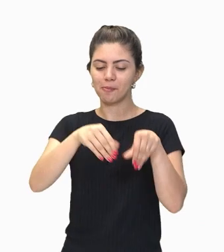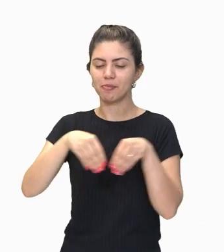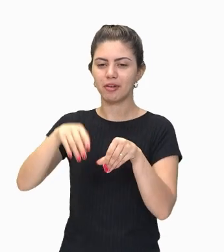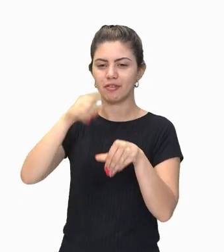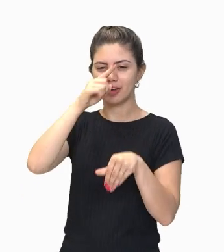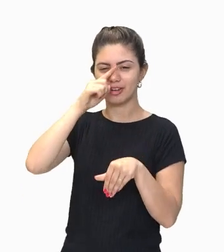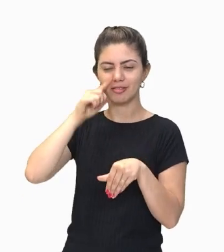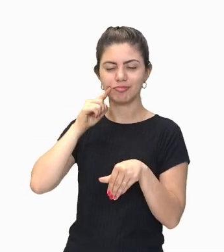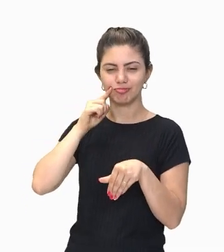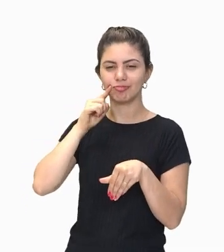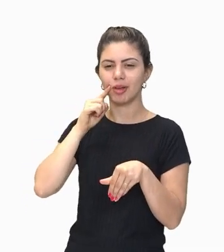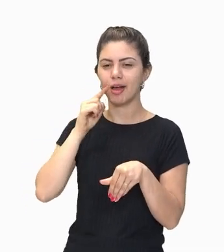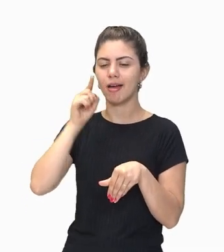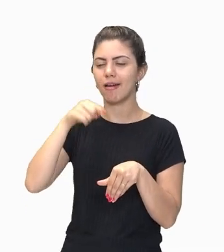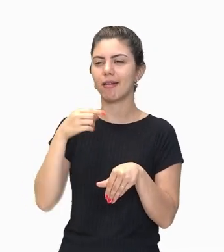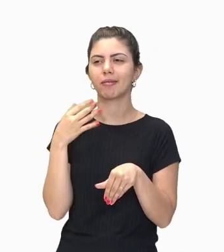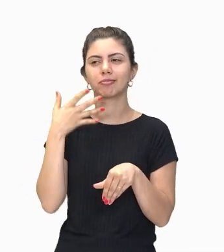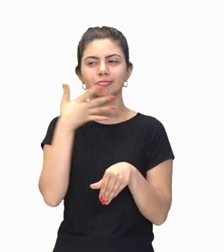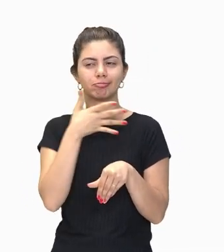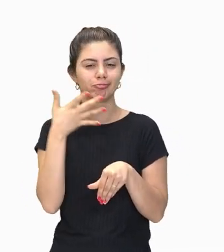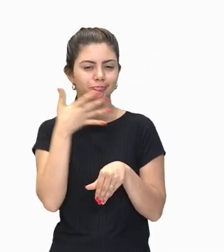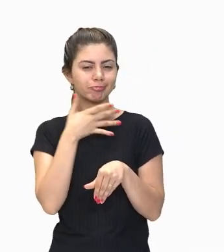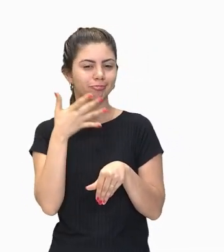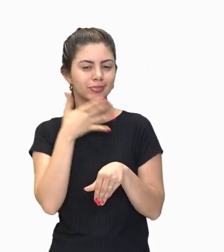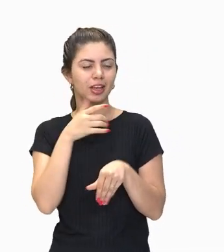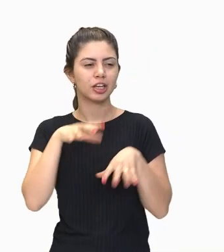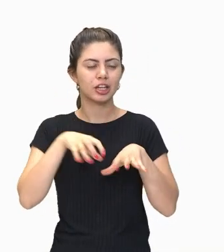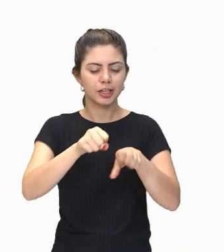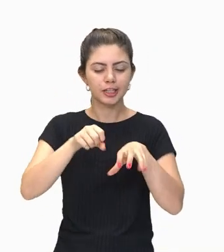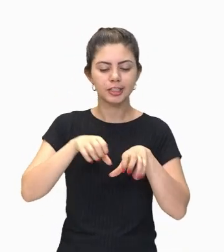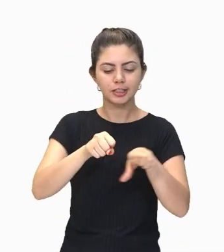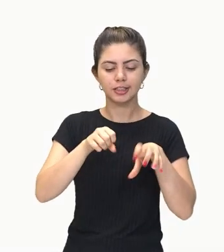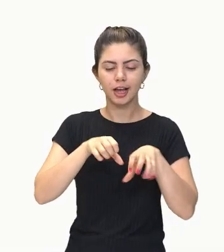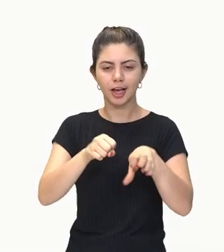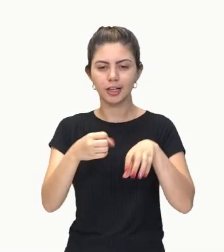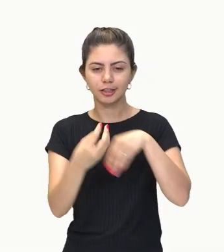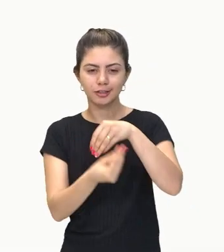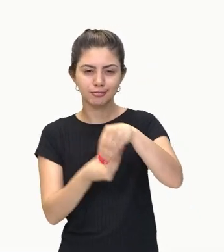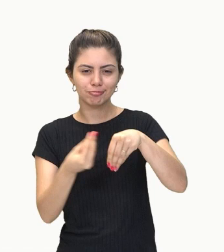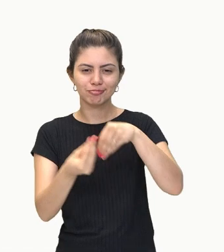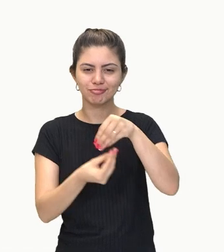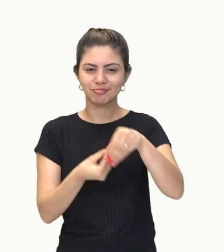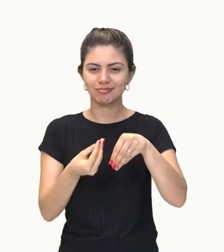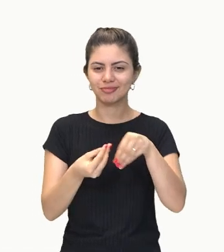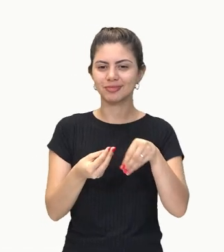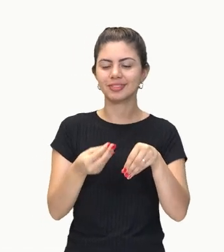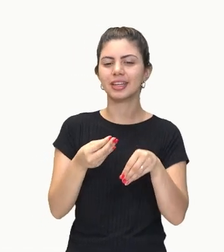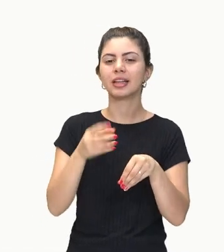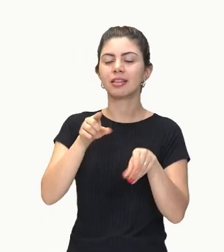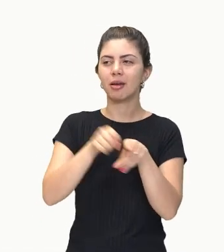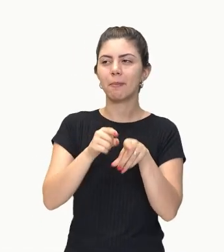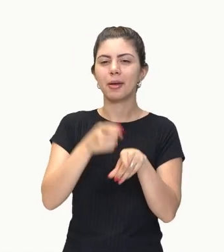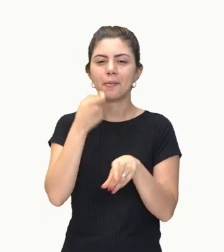aquele açaizão. Seria uma boa, né? Com aquela bandazinha de tambaqui. Que